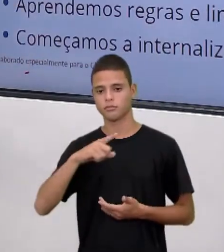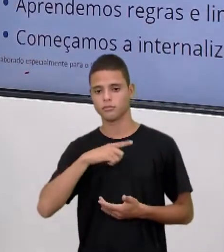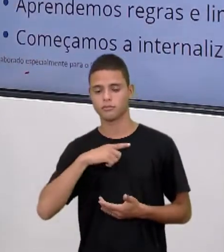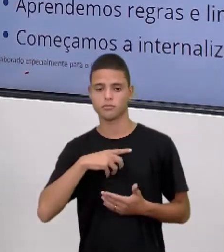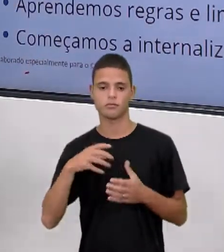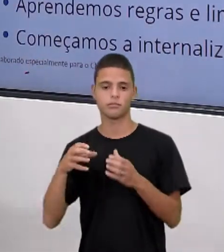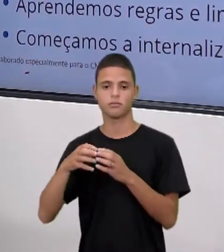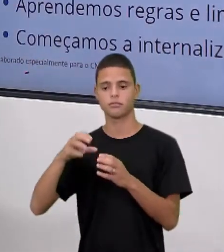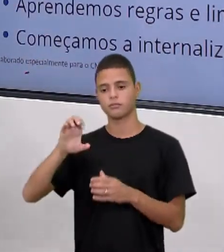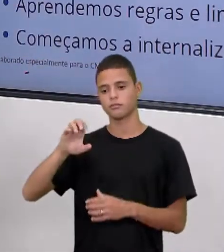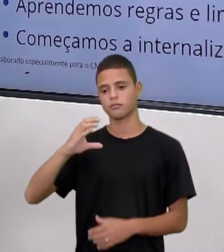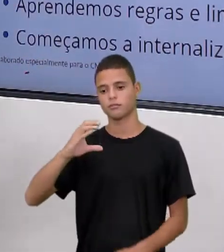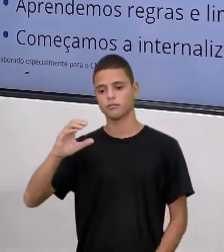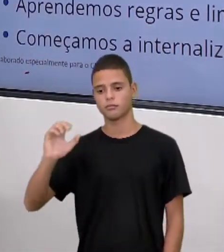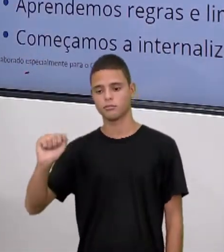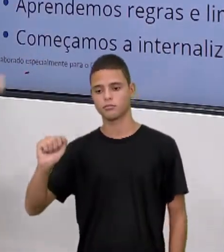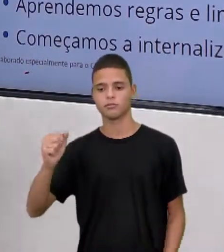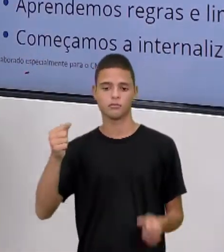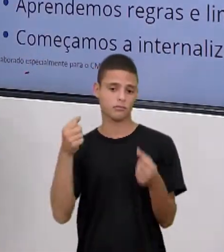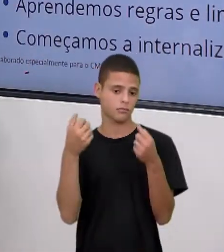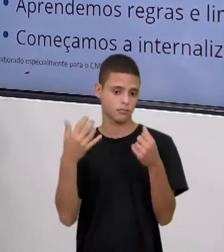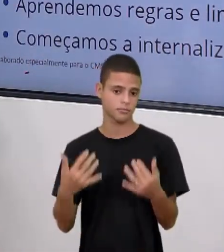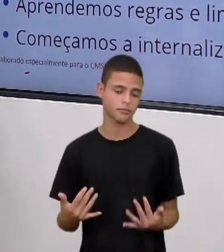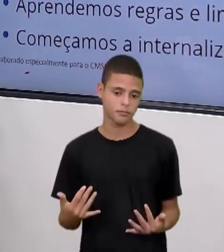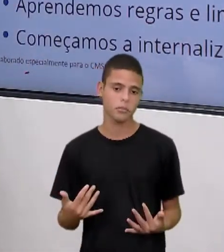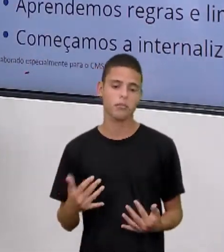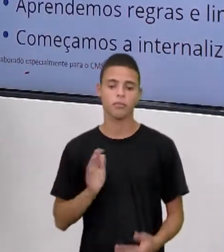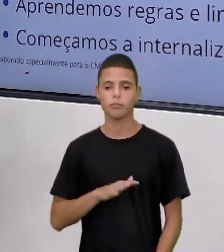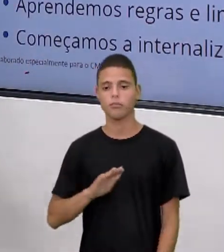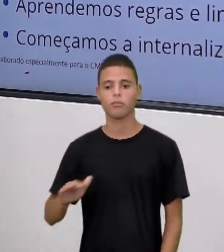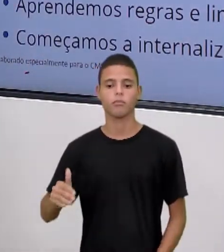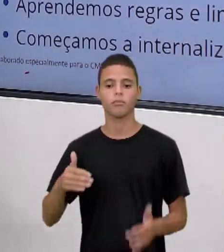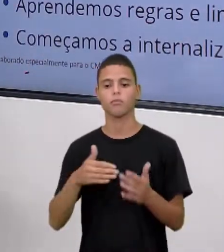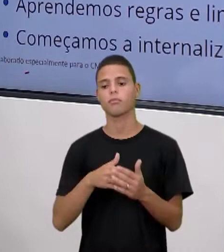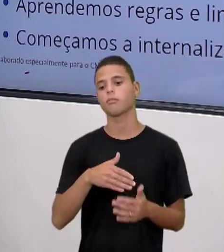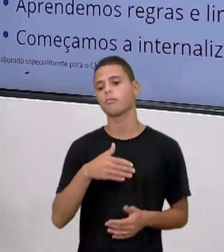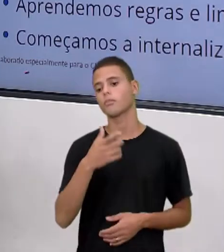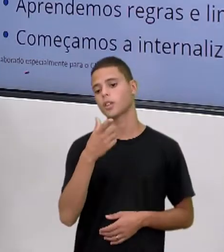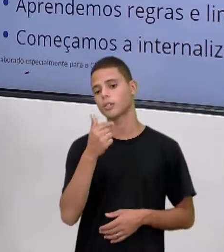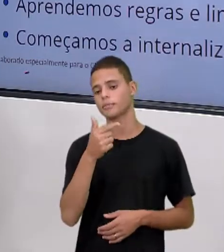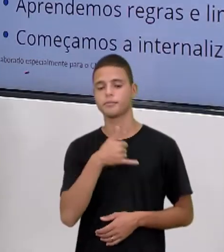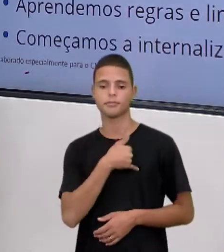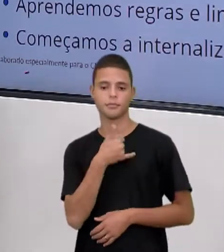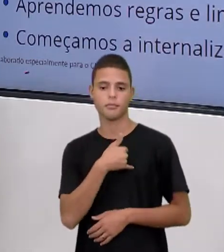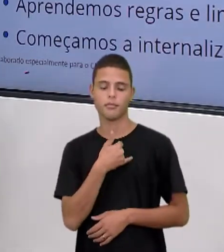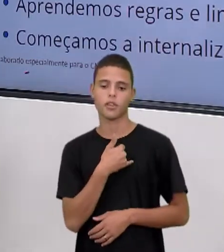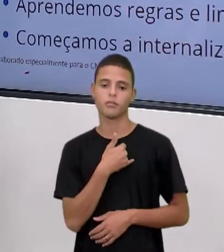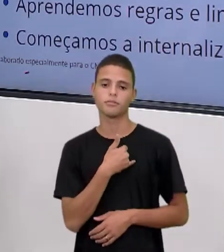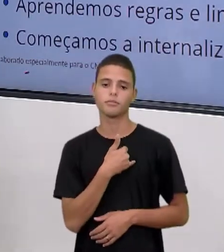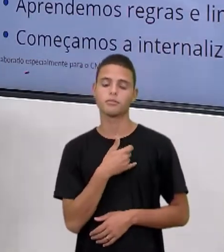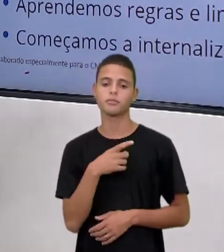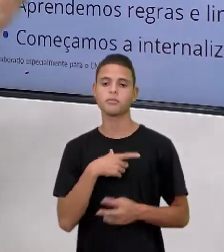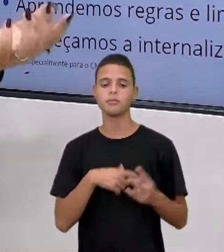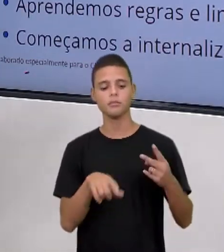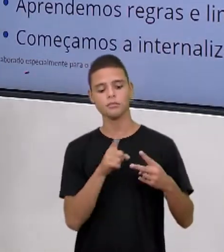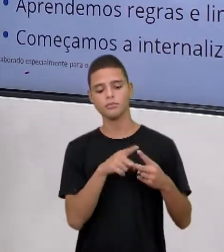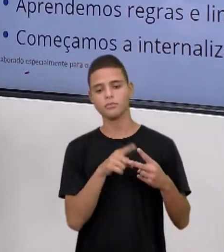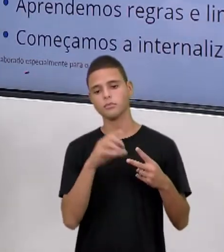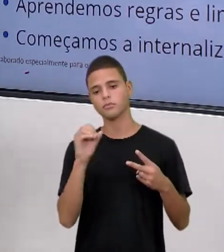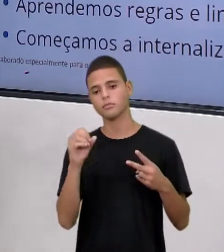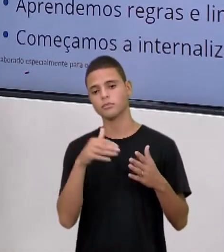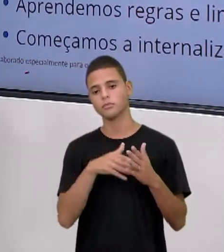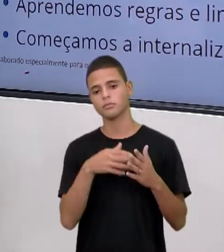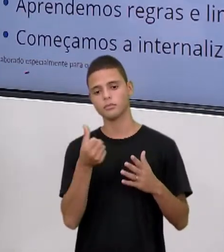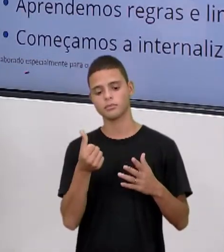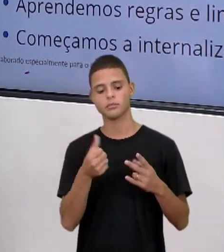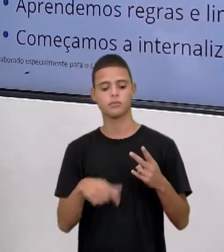ECA falando que a infância é até os 12 anos, dividindo essa infância em primeira e segunda infância, do 0 aos